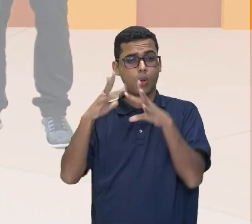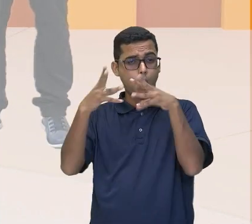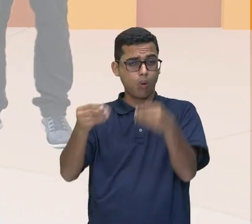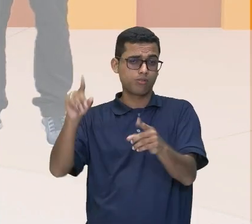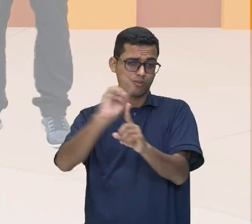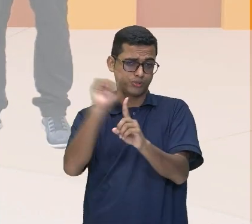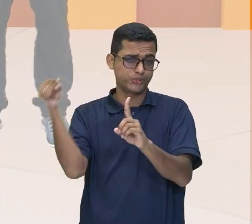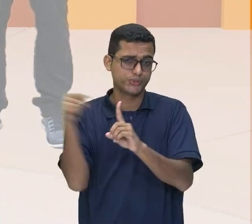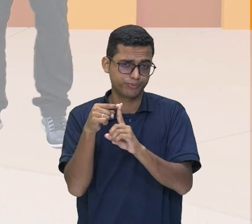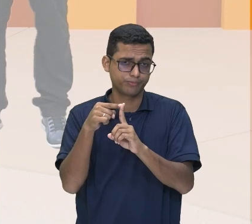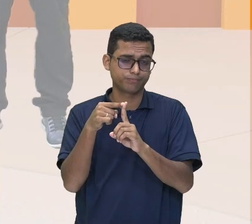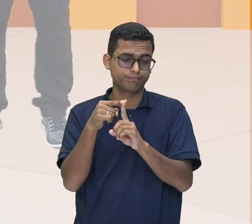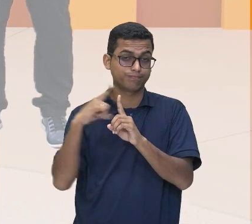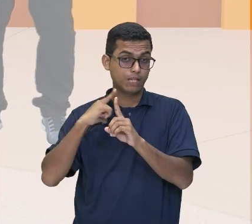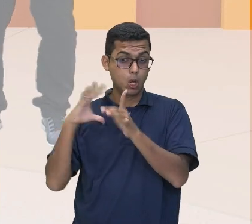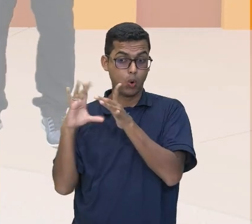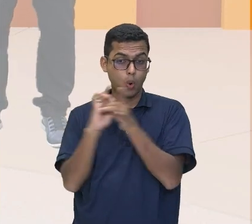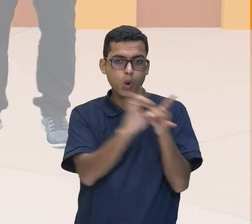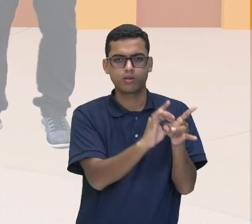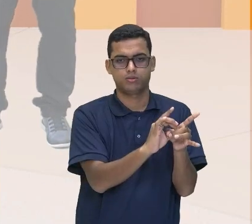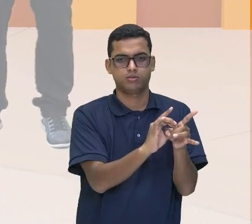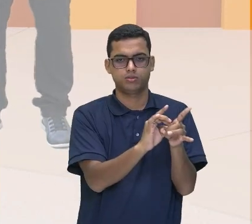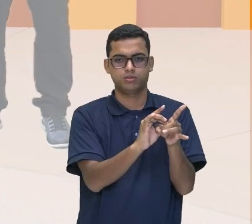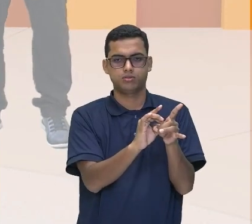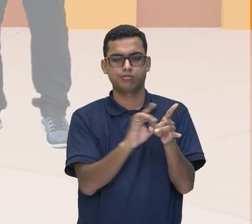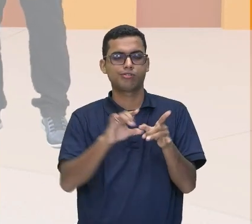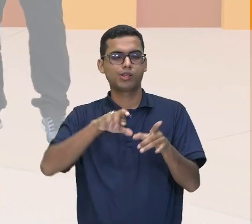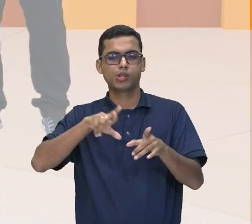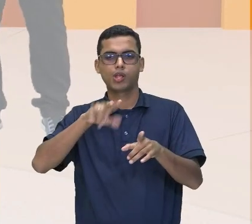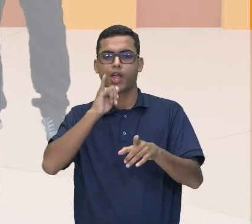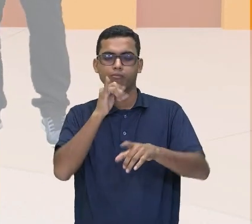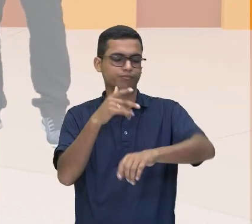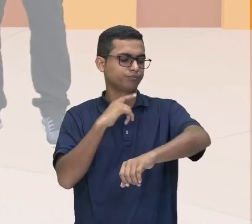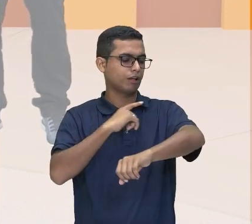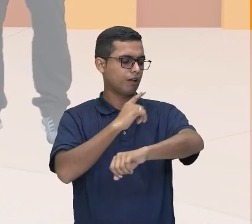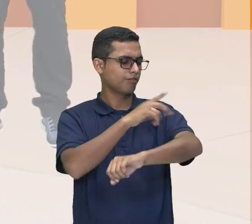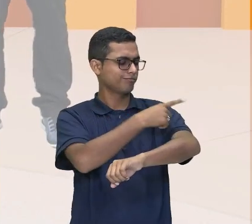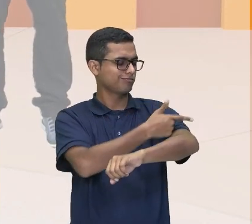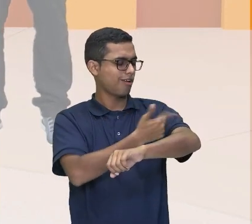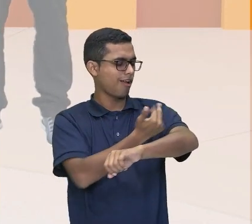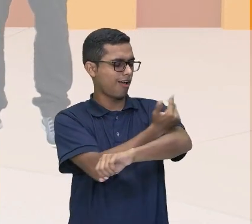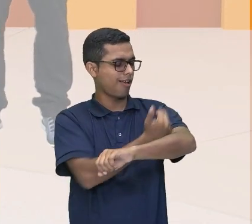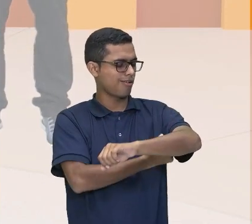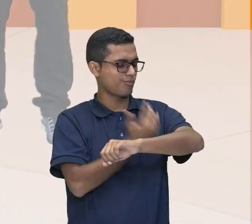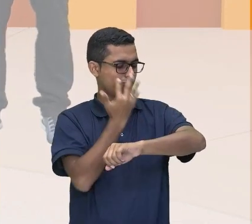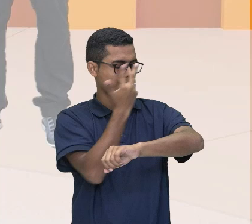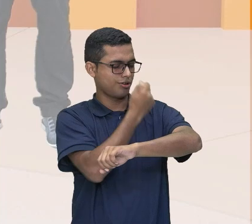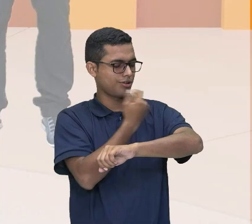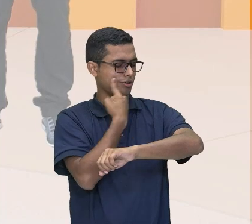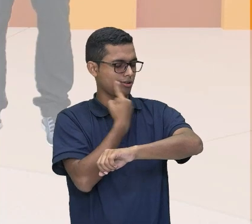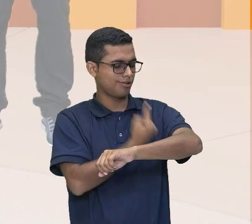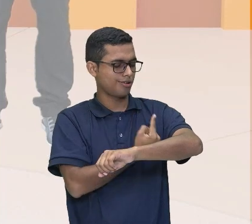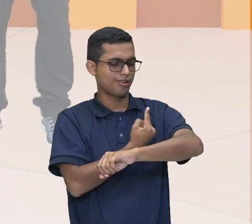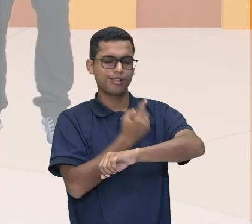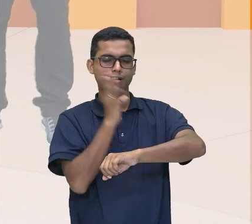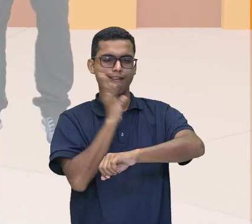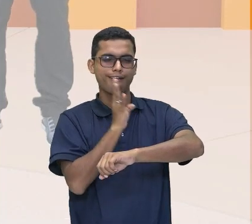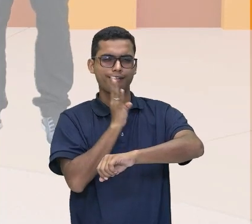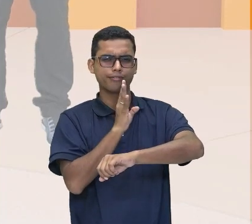por acaso, nada é só para dizer, olha que ficou bonito, eu fiquei bonito. Como é. Para os povos indígenas, tudo ali tem